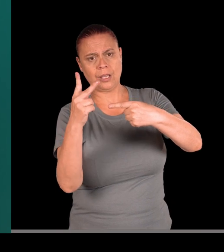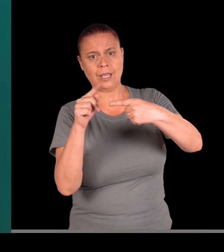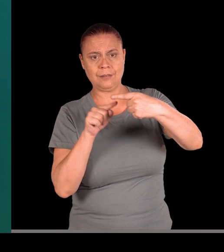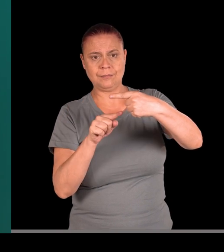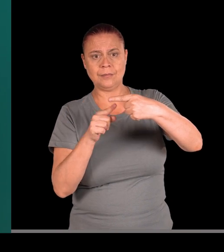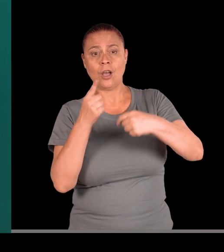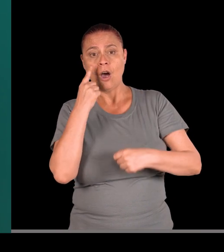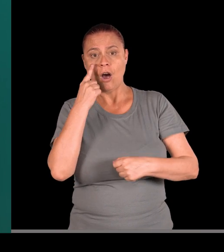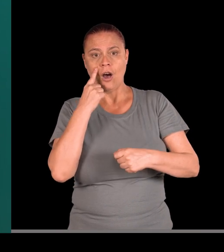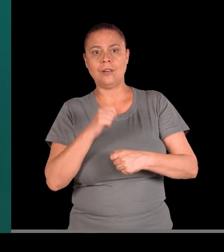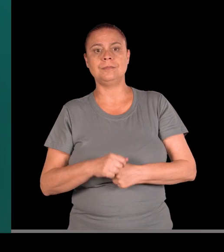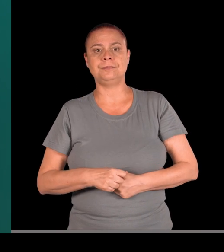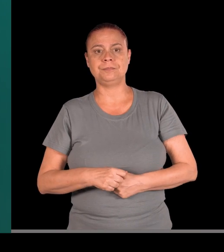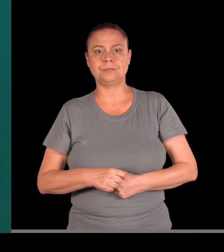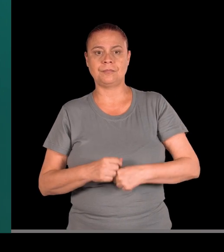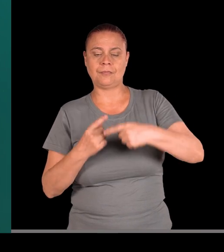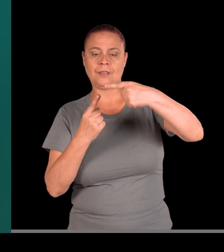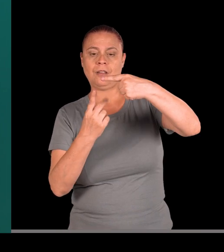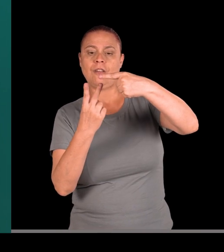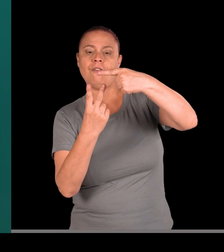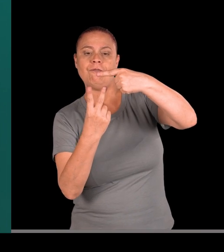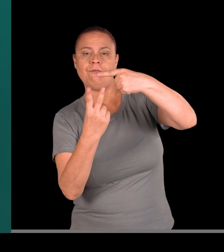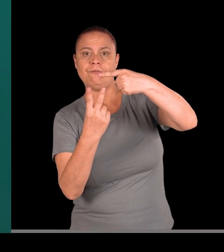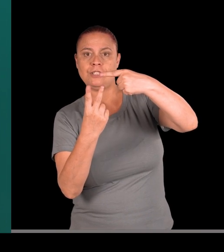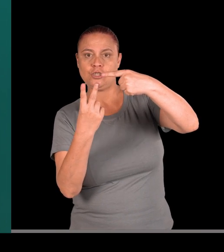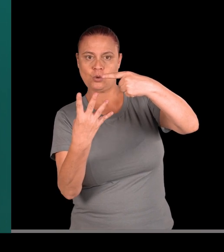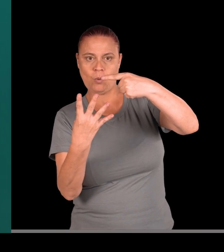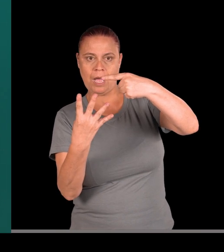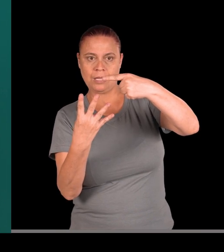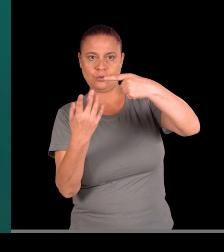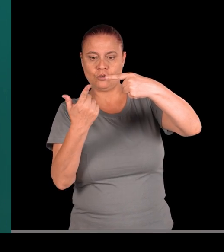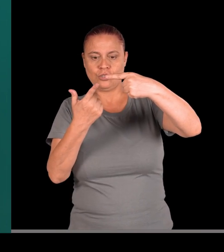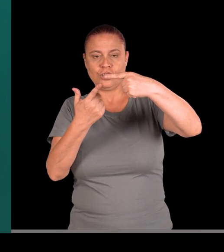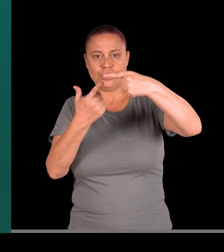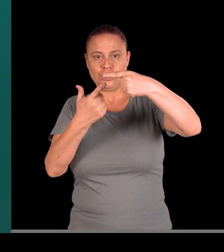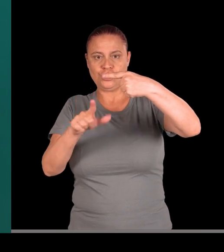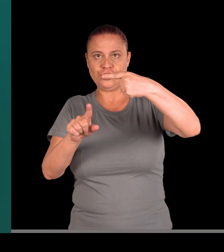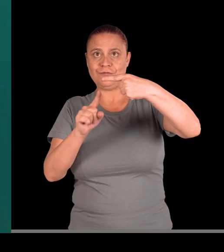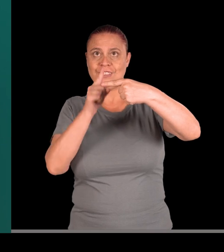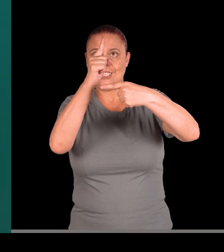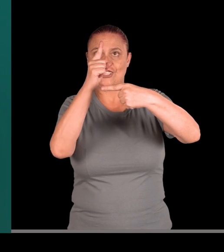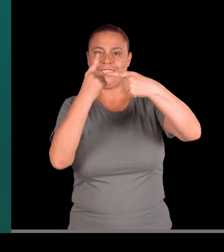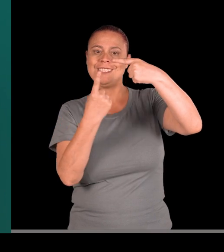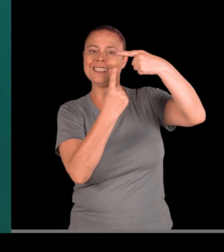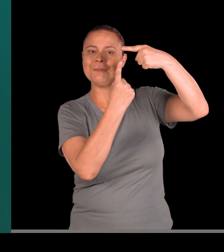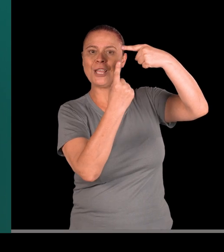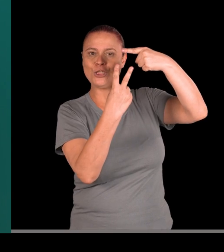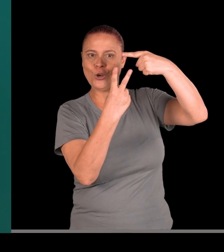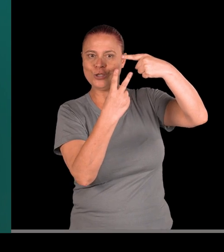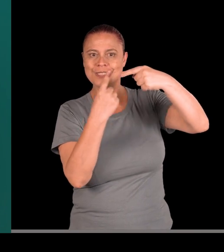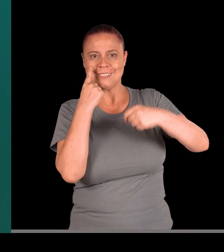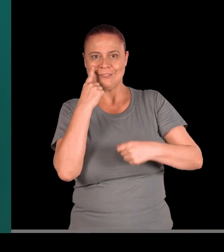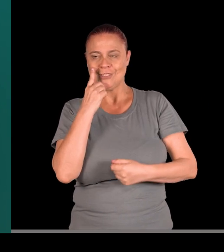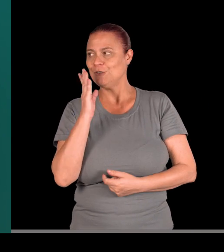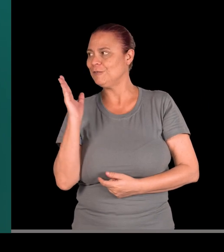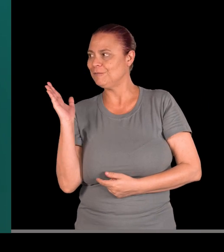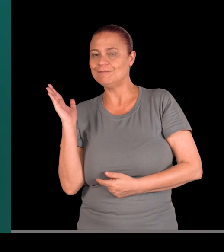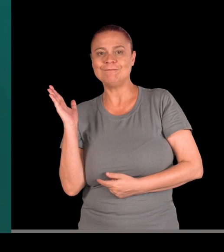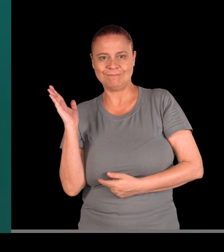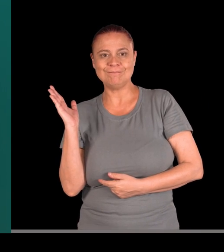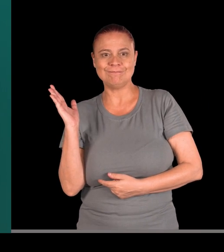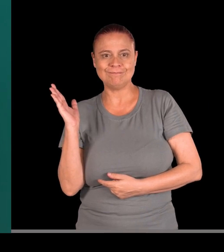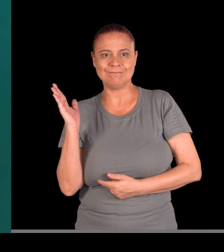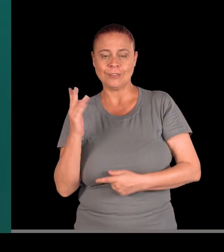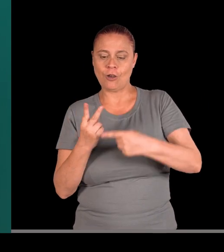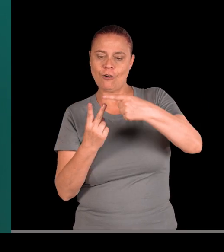agora? Agora, você poderia fazer assim, olha. Dividir pelo de baixo e o resultado multiplicar pelo